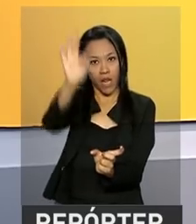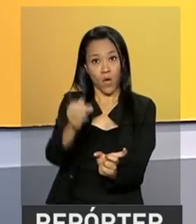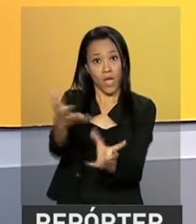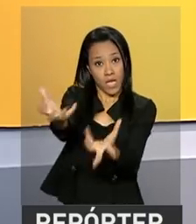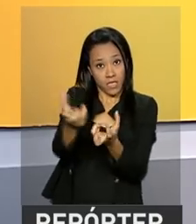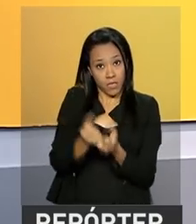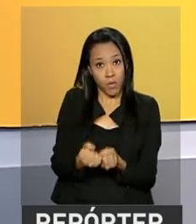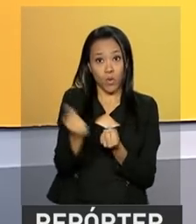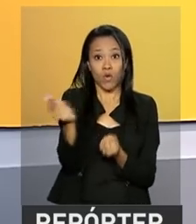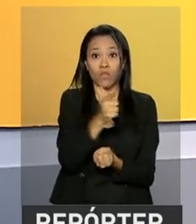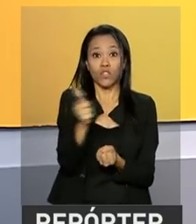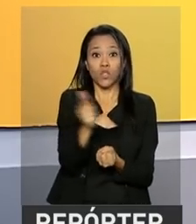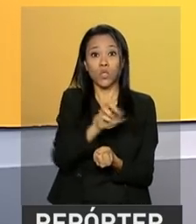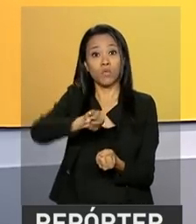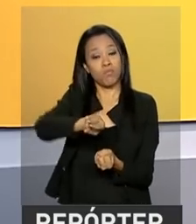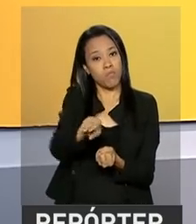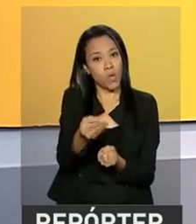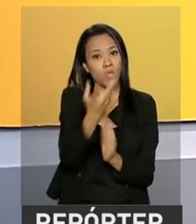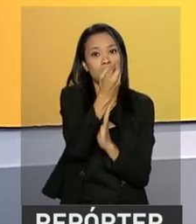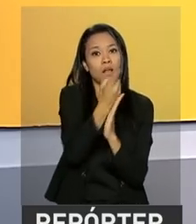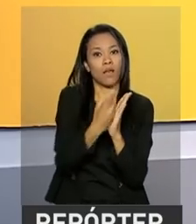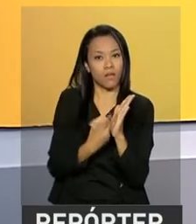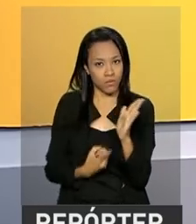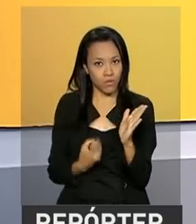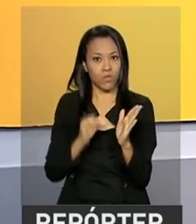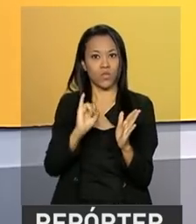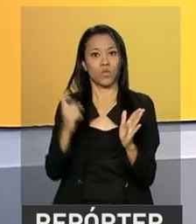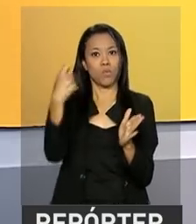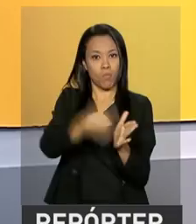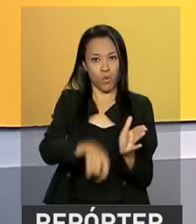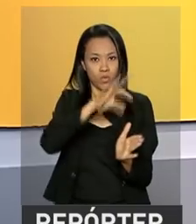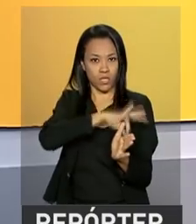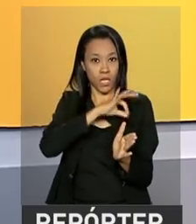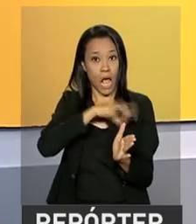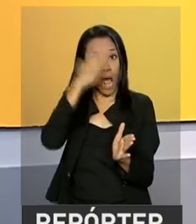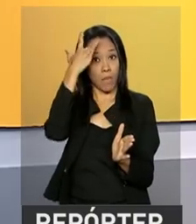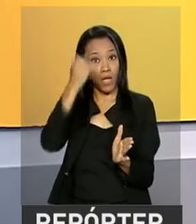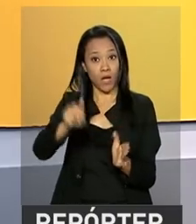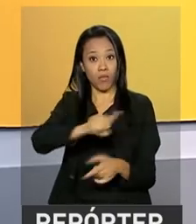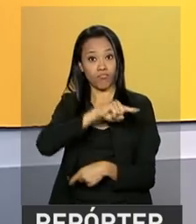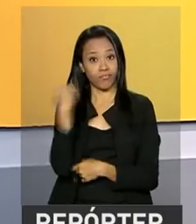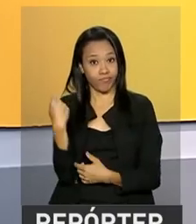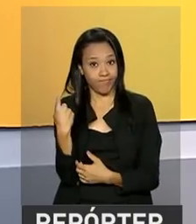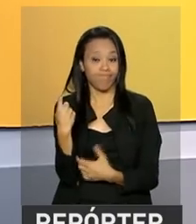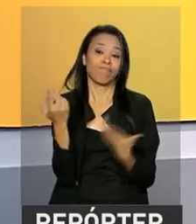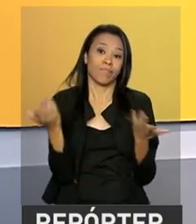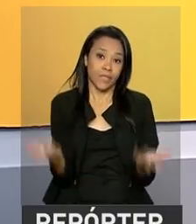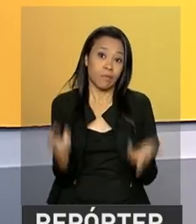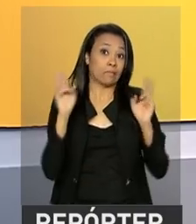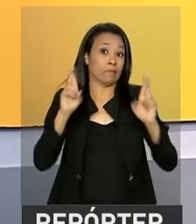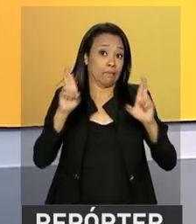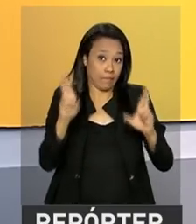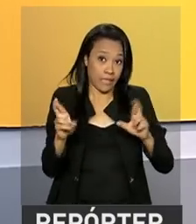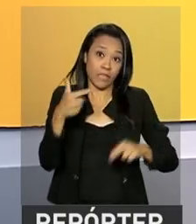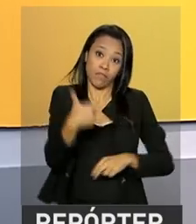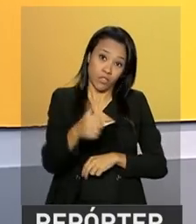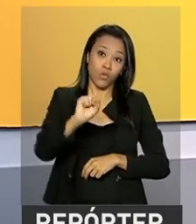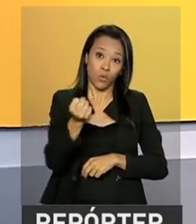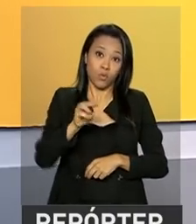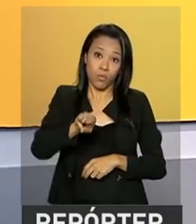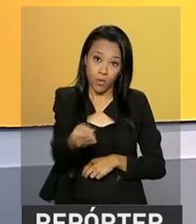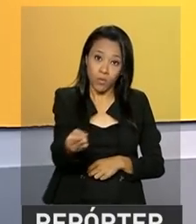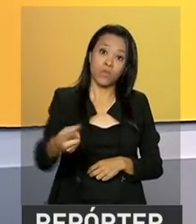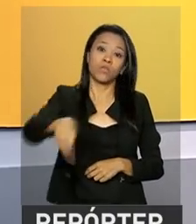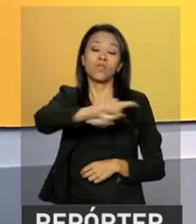declarações do imposto de renda a o prazo acaba amanhã ea expectativa é que mais de 28 milhões de